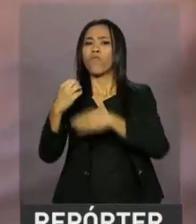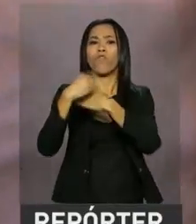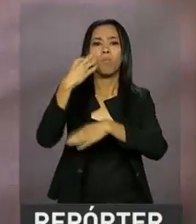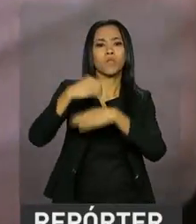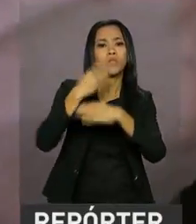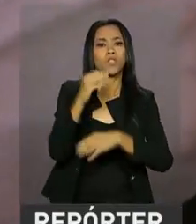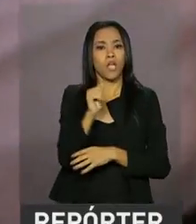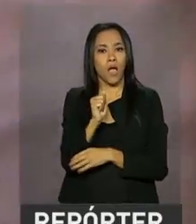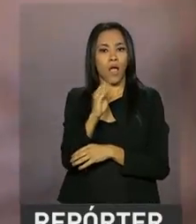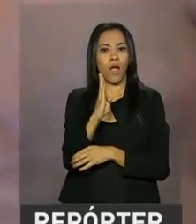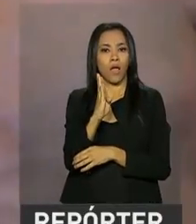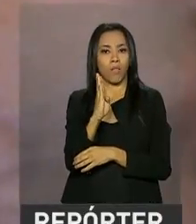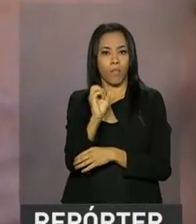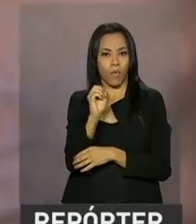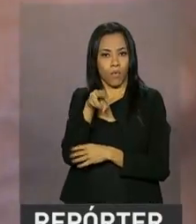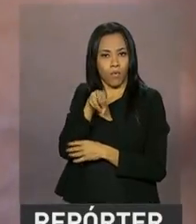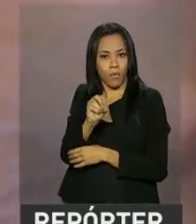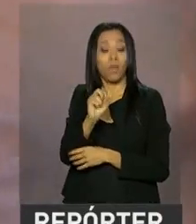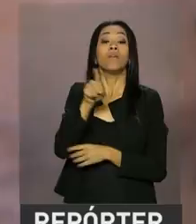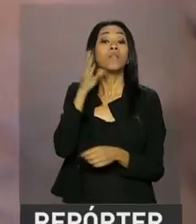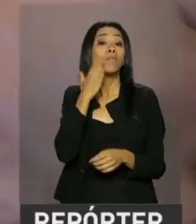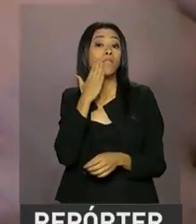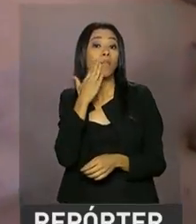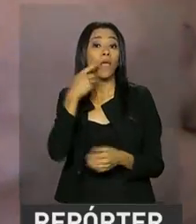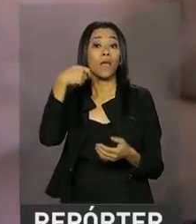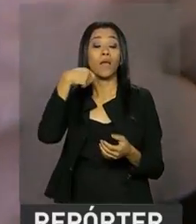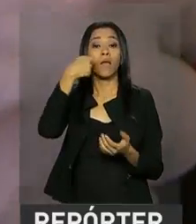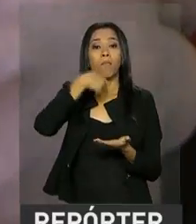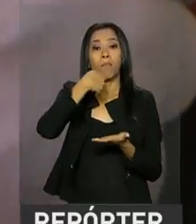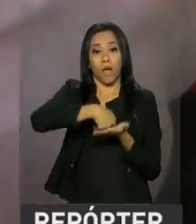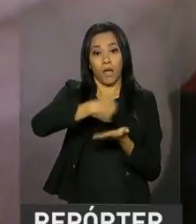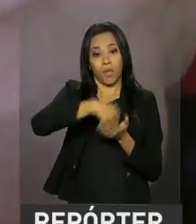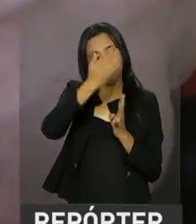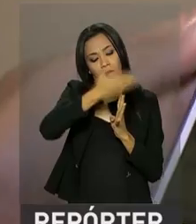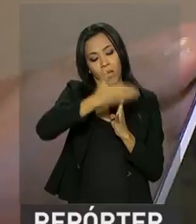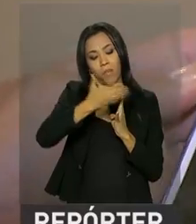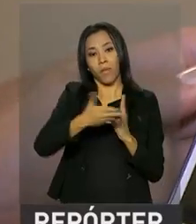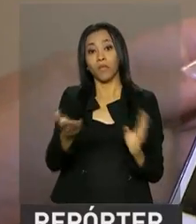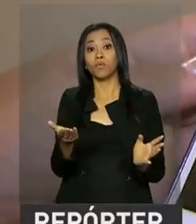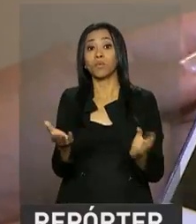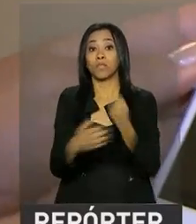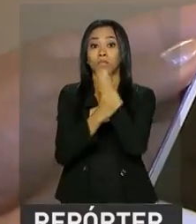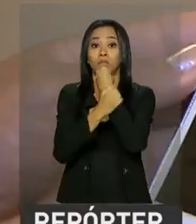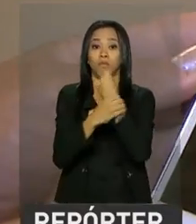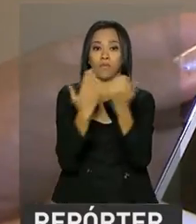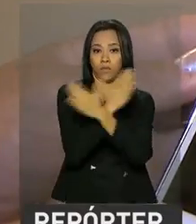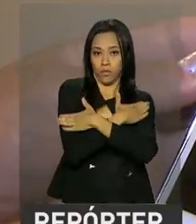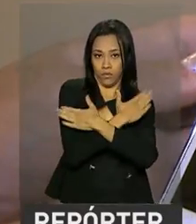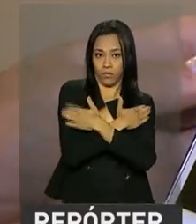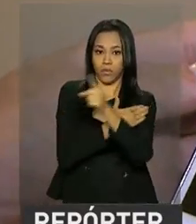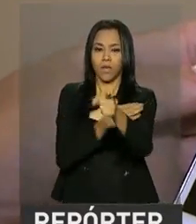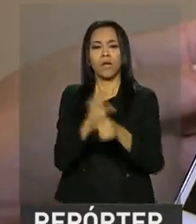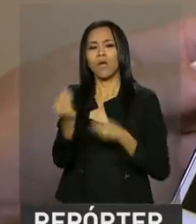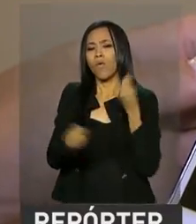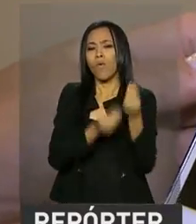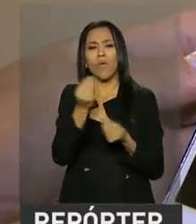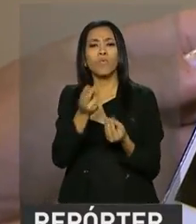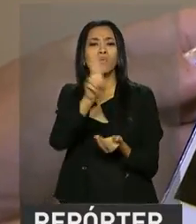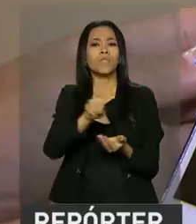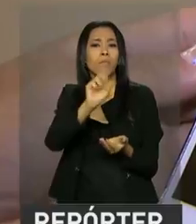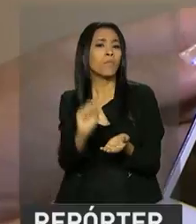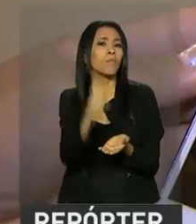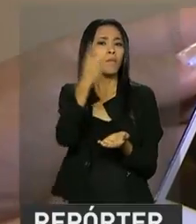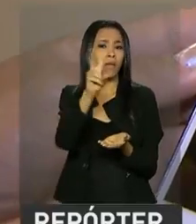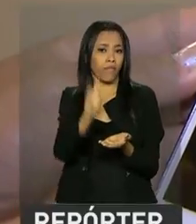abono salarial e acompanhar os pagamentos de parcelas do seguro desemprego para utilizar o aplicativo pela primeira vez